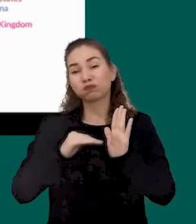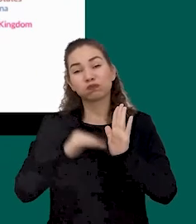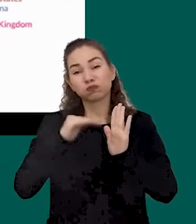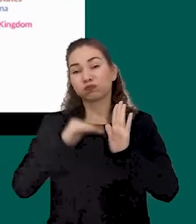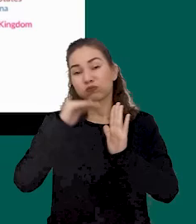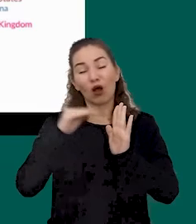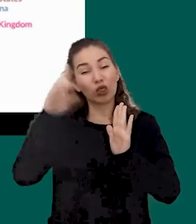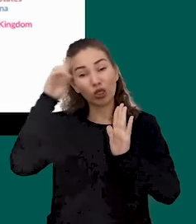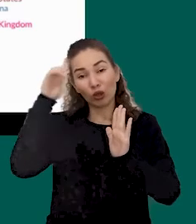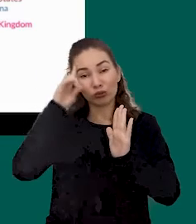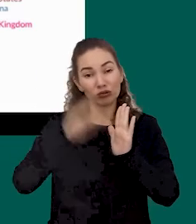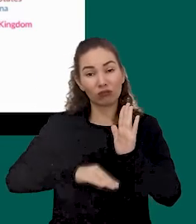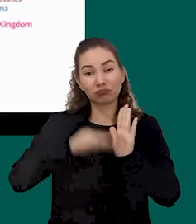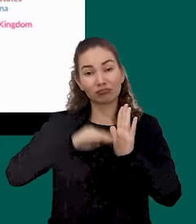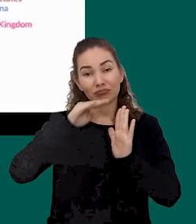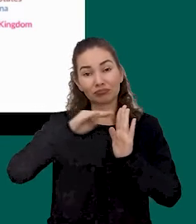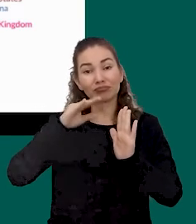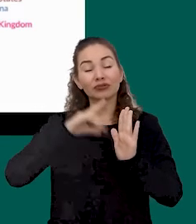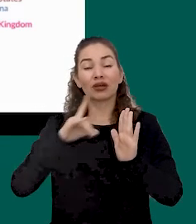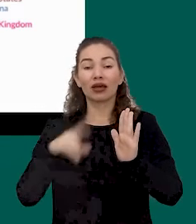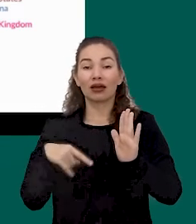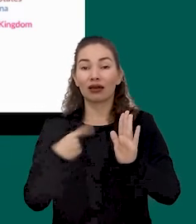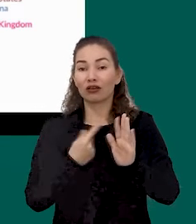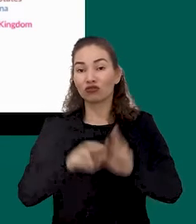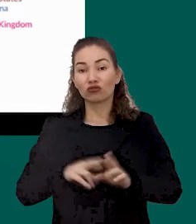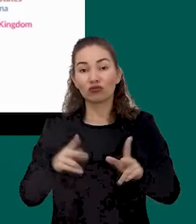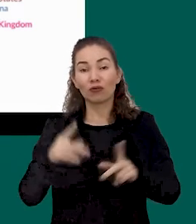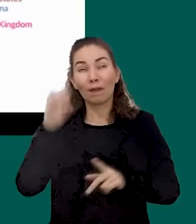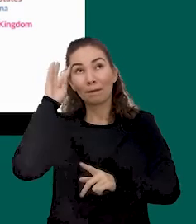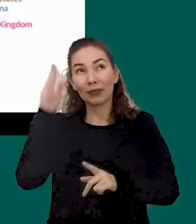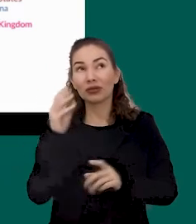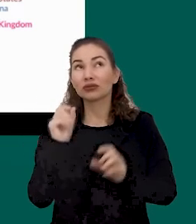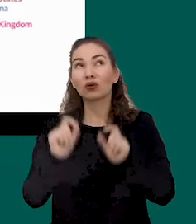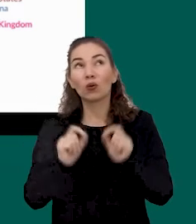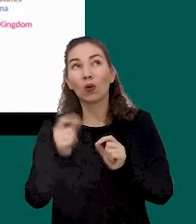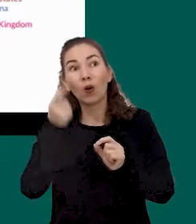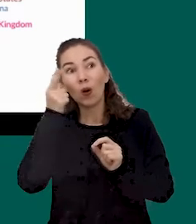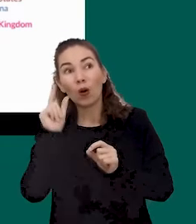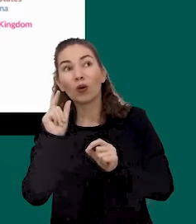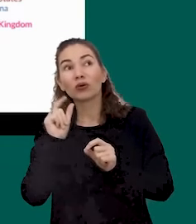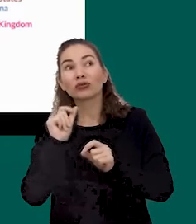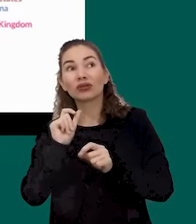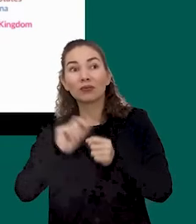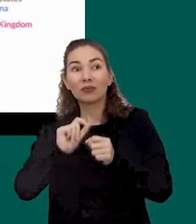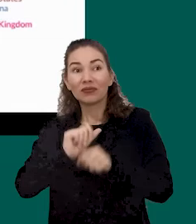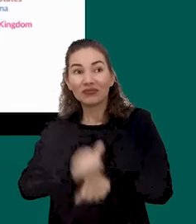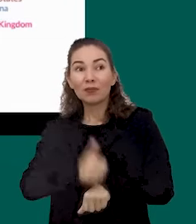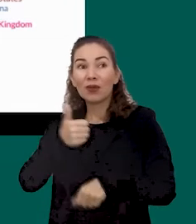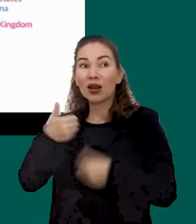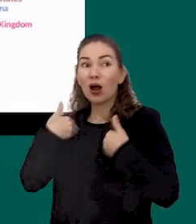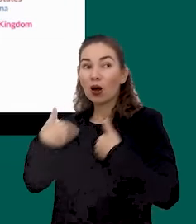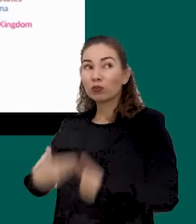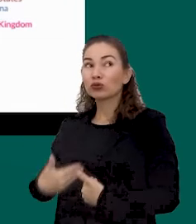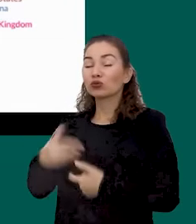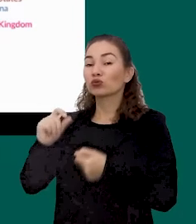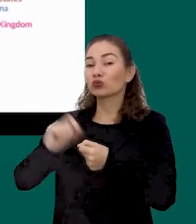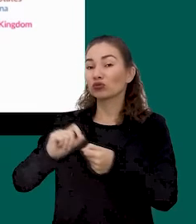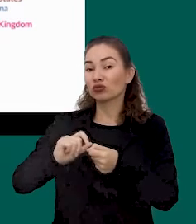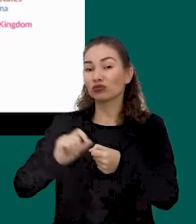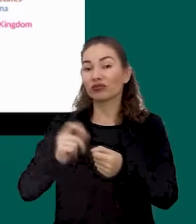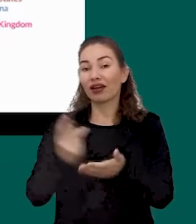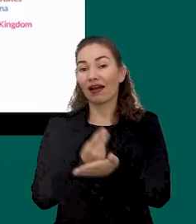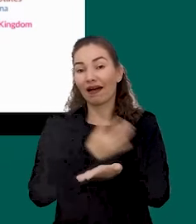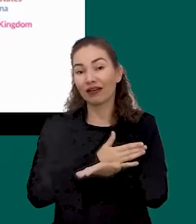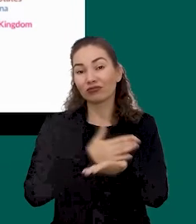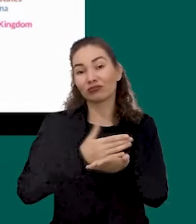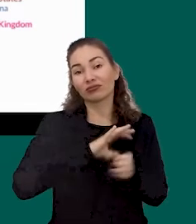de recordes, e a gente tem feito de tudo, pensando o que é possível fazer para controlar, talvez uma postura que tenha sido um pouco errada desde o